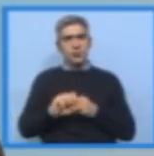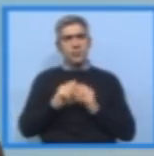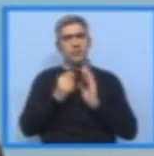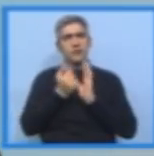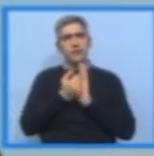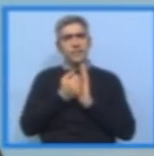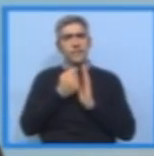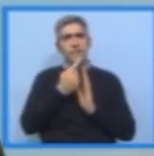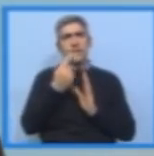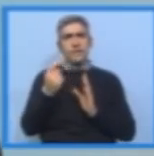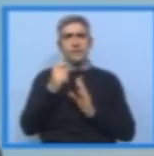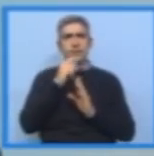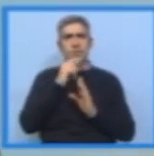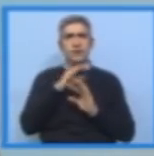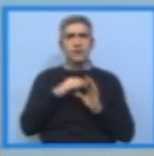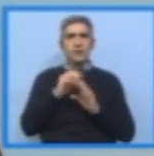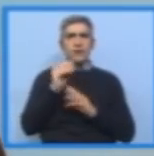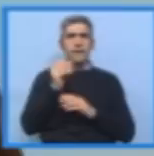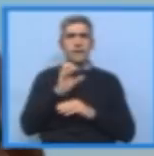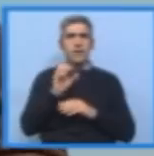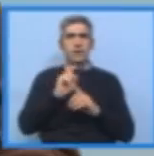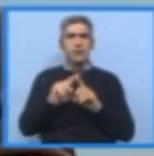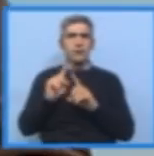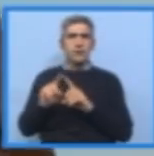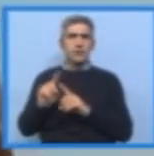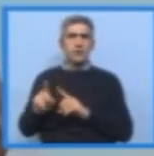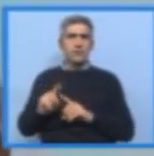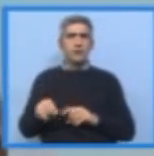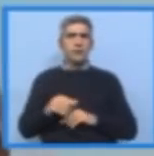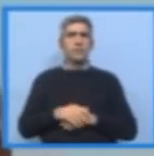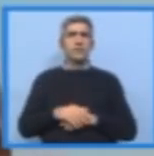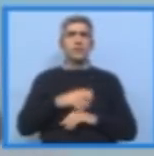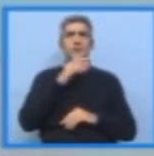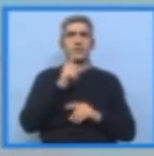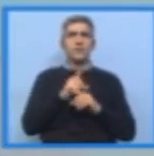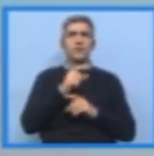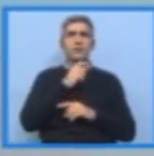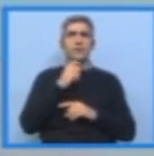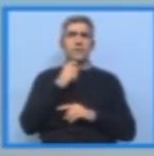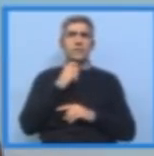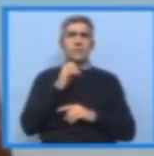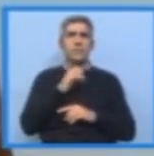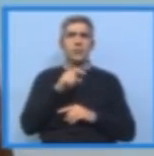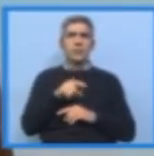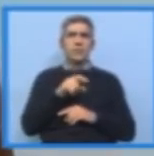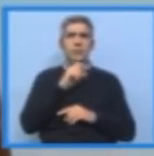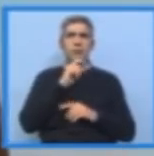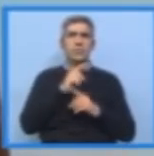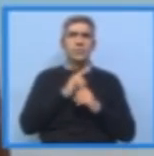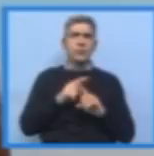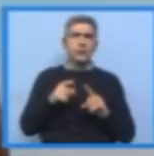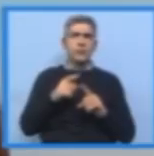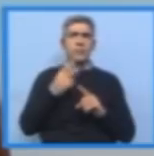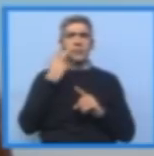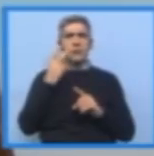quer dizer, e cada um pode celebrar um pouco à sua maneira, não é? E como dizia o padre, nada disto põe impedimento à